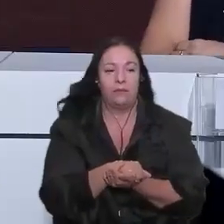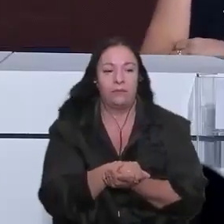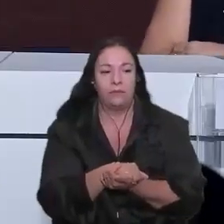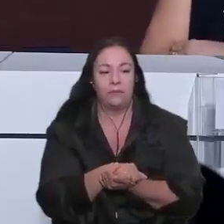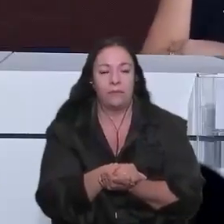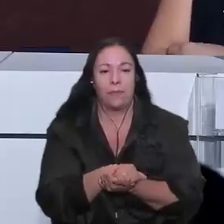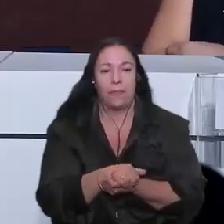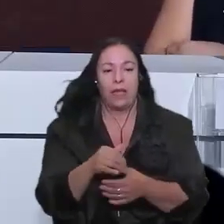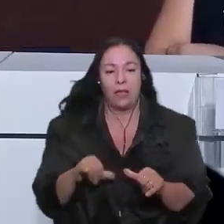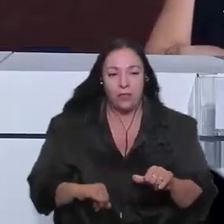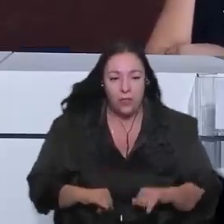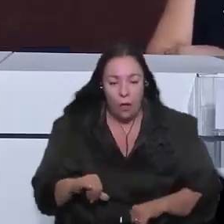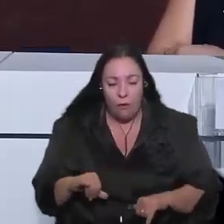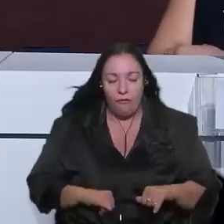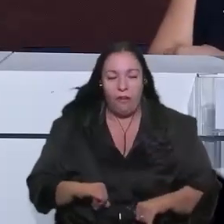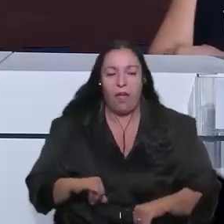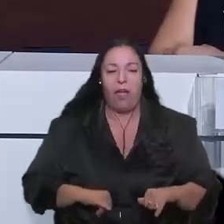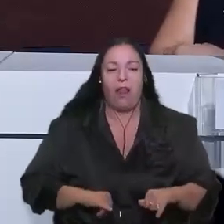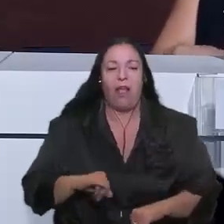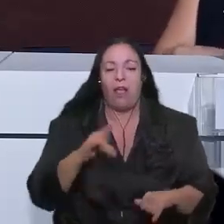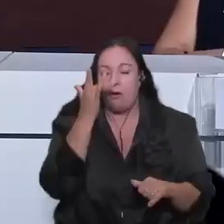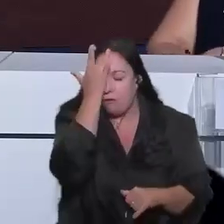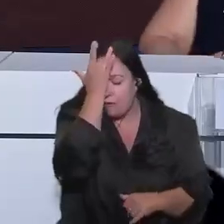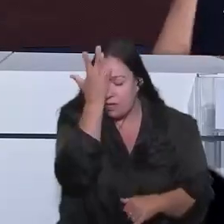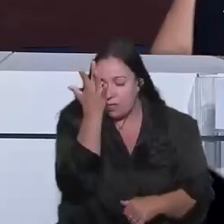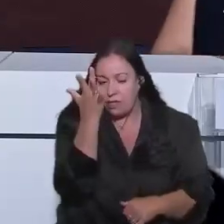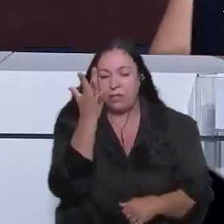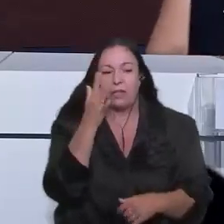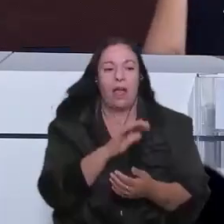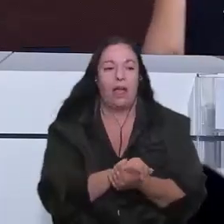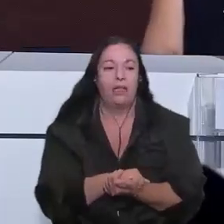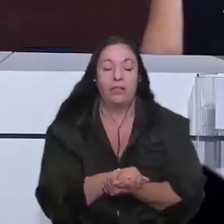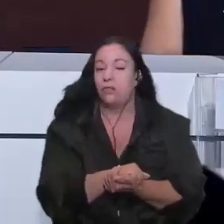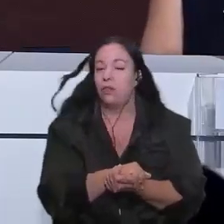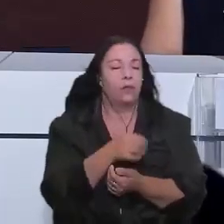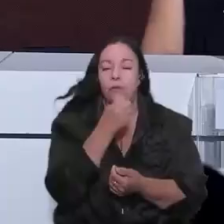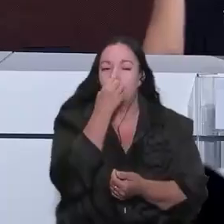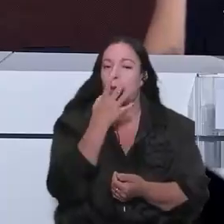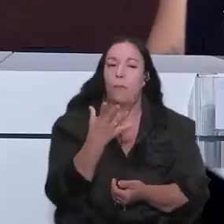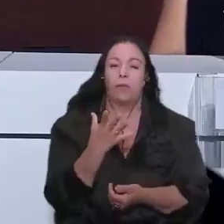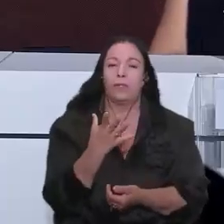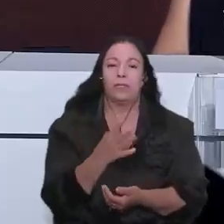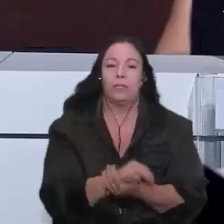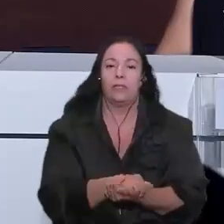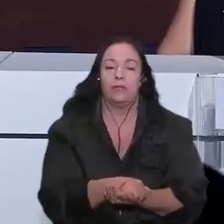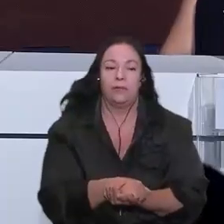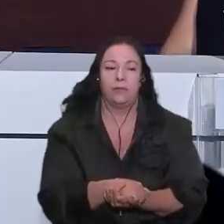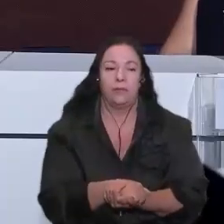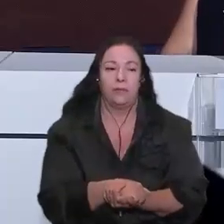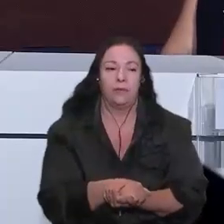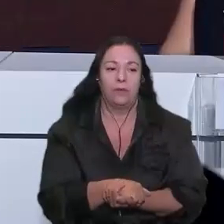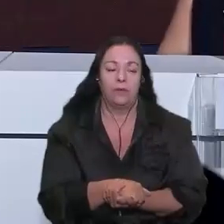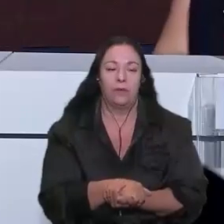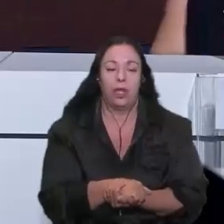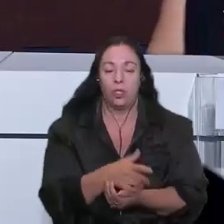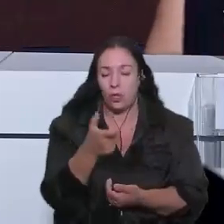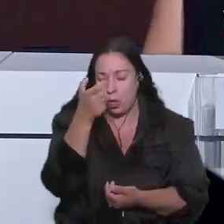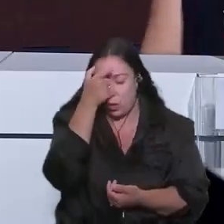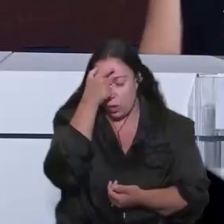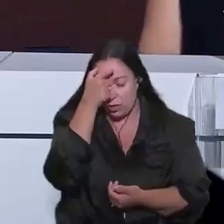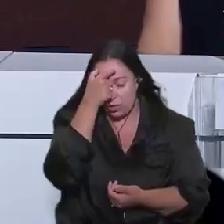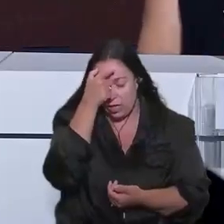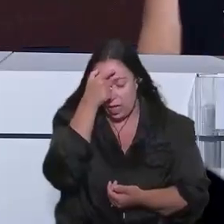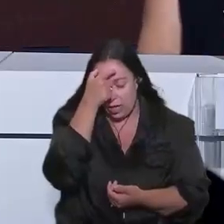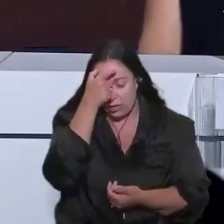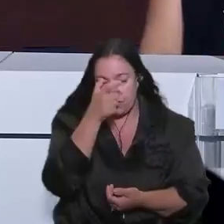a sofrer com muita facilidade, que eu sou bonzinho. Eu não sou bonzinho. Eu sou consciente,